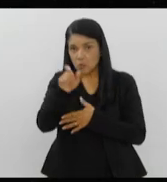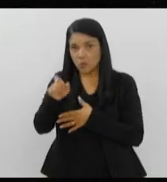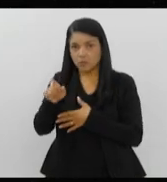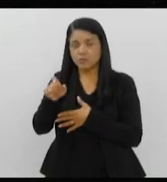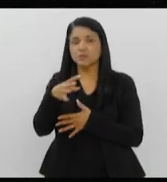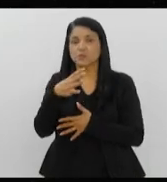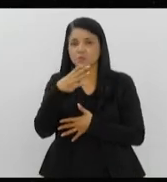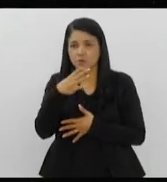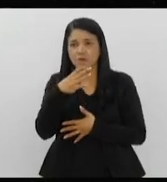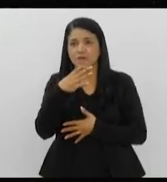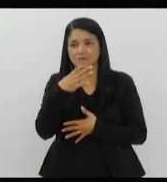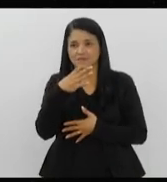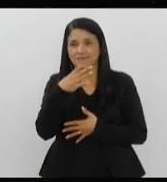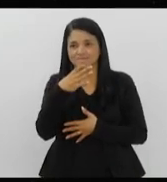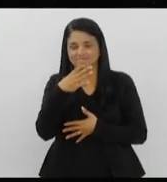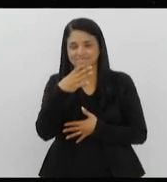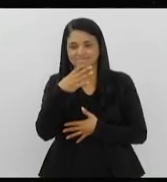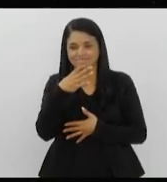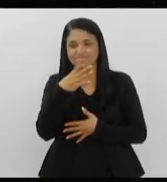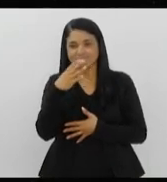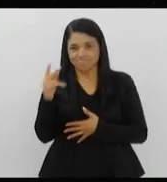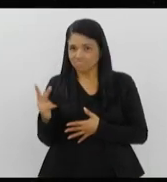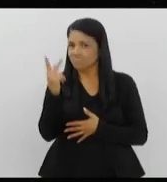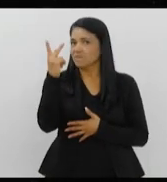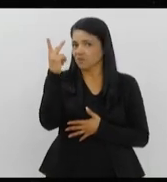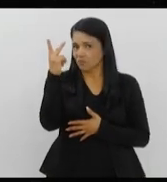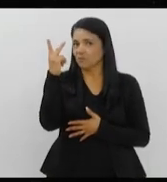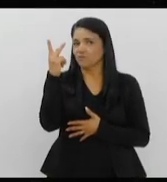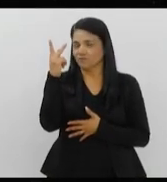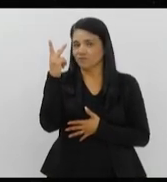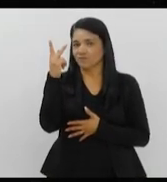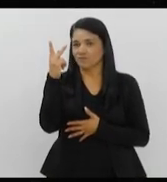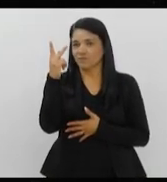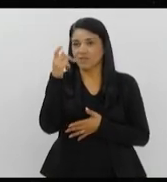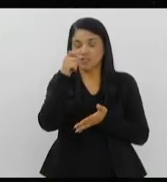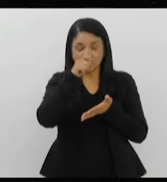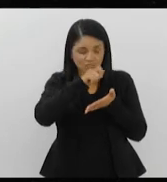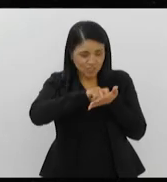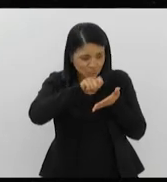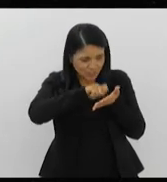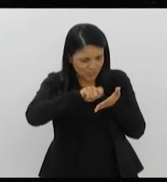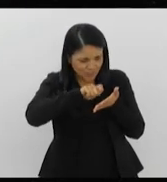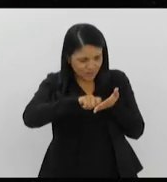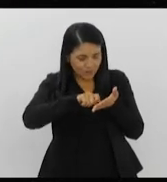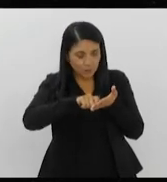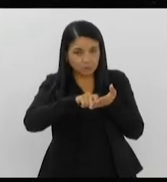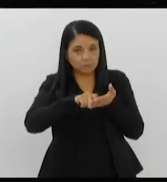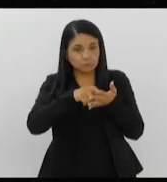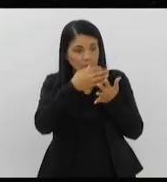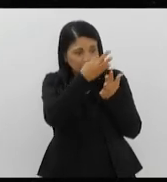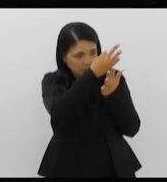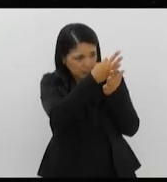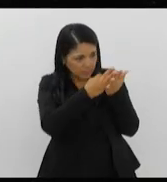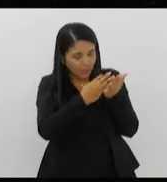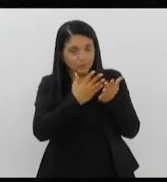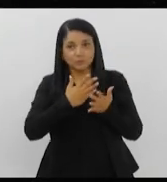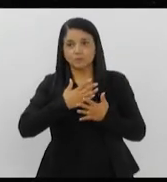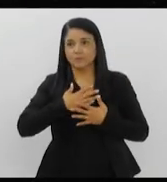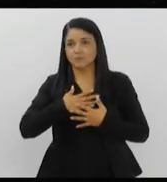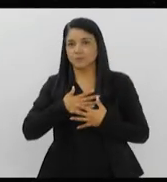reconhecem isso e que escreveram o seguinte texto para